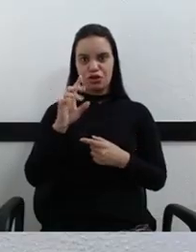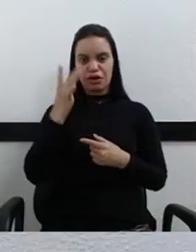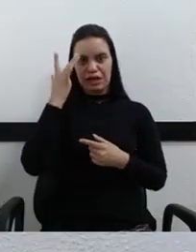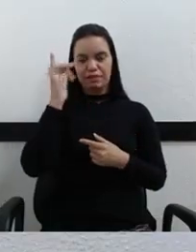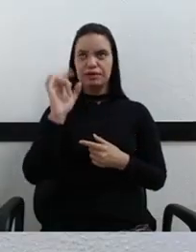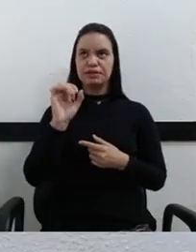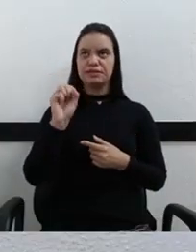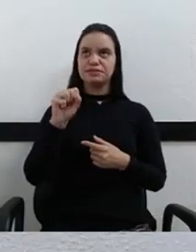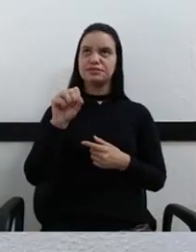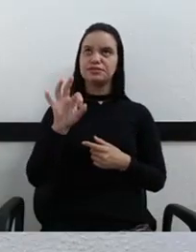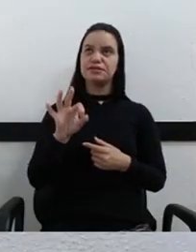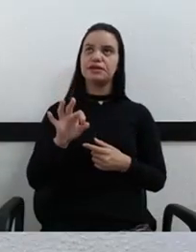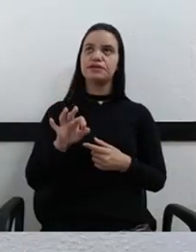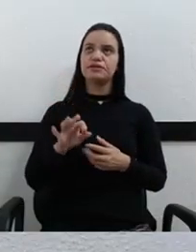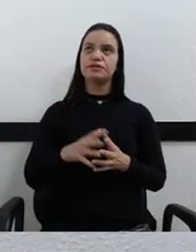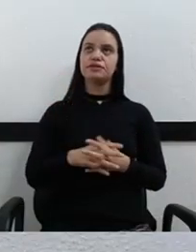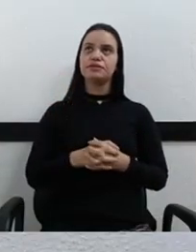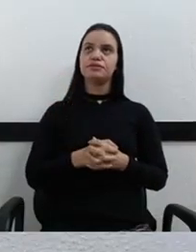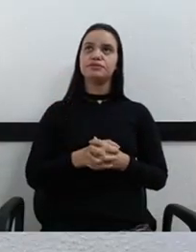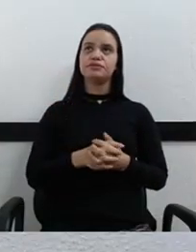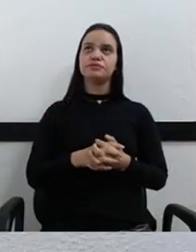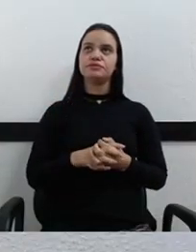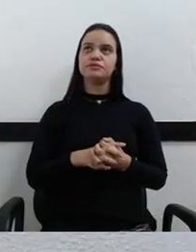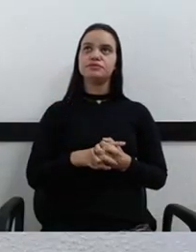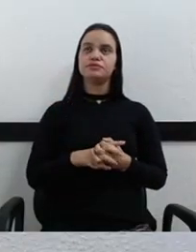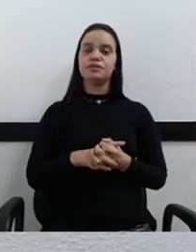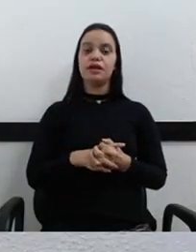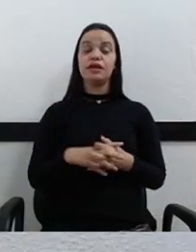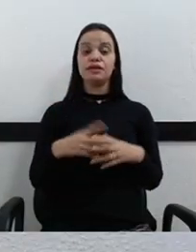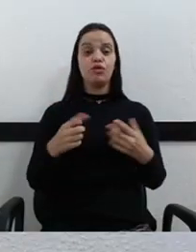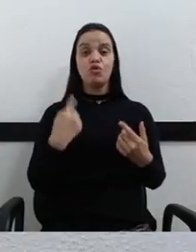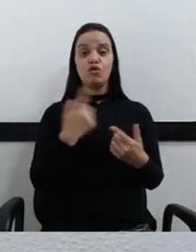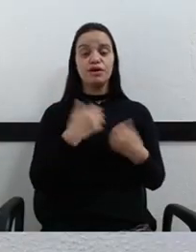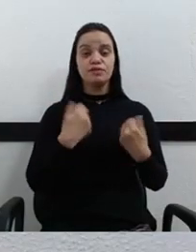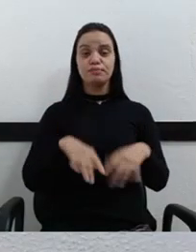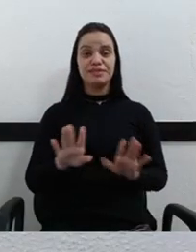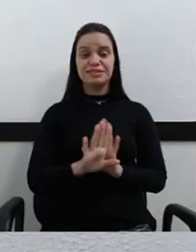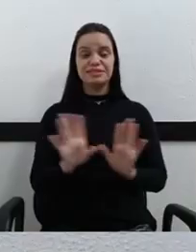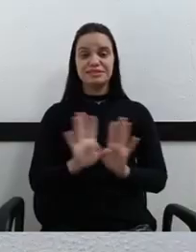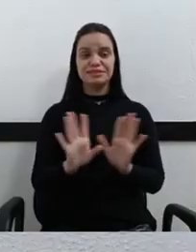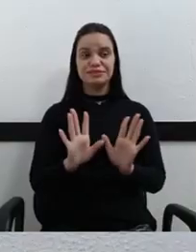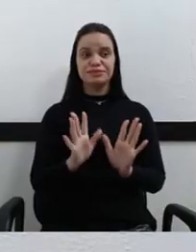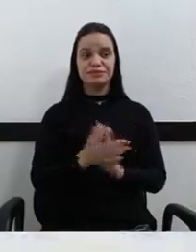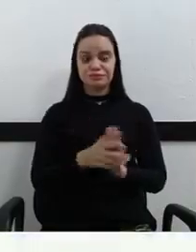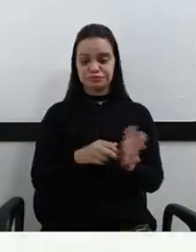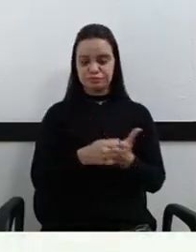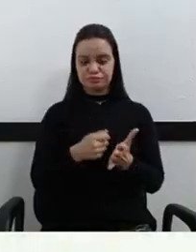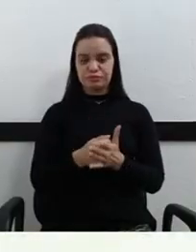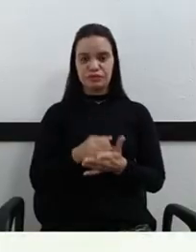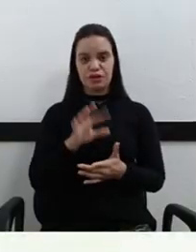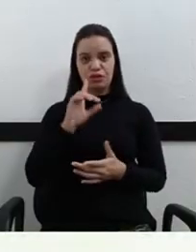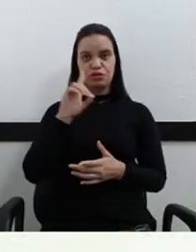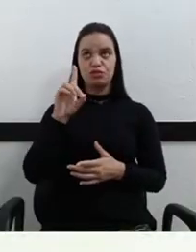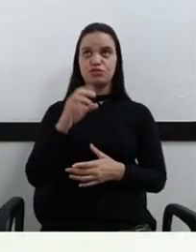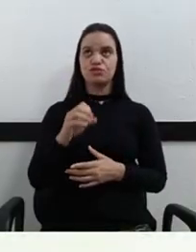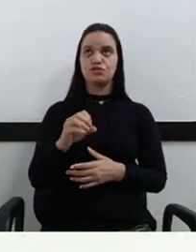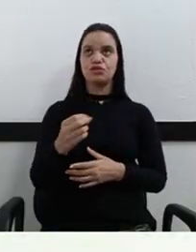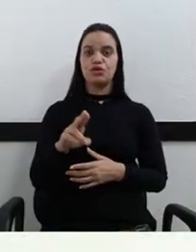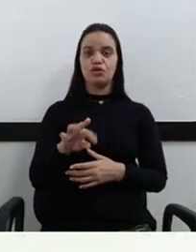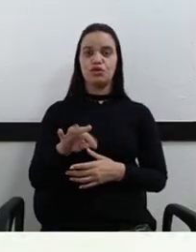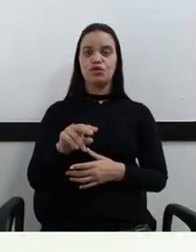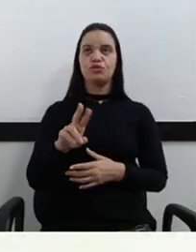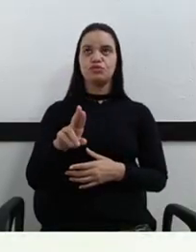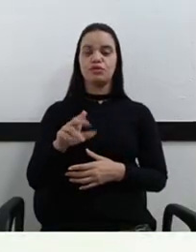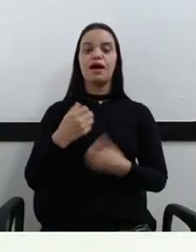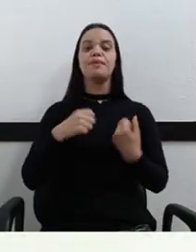Mas a gente não. Mas, Bruna, acho que esse que é o ponto. A gente não precisa vincular o indeferimento da compensação a um dia útil. Isso Não é uma precisa. exigência. Não,